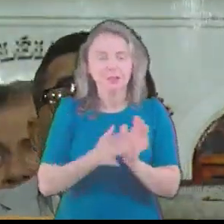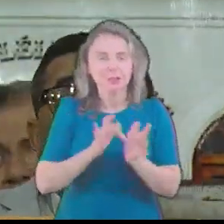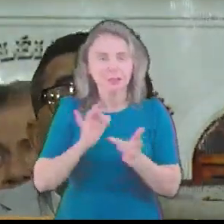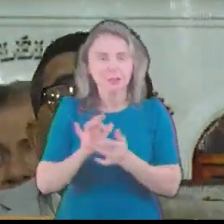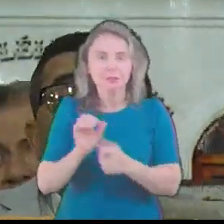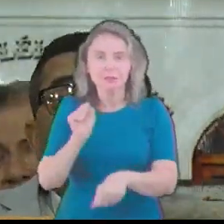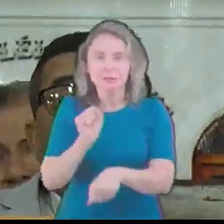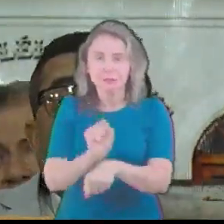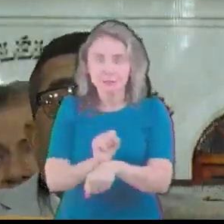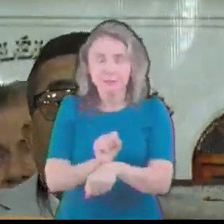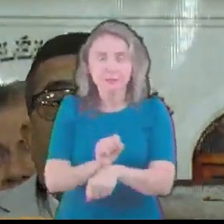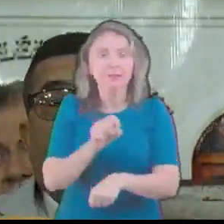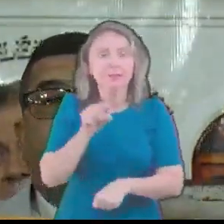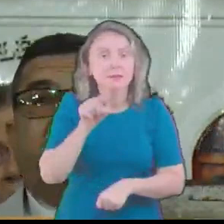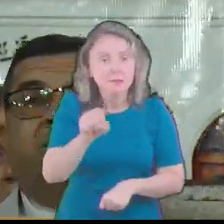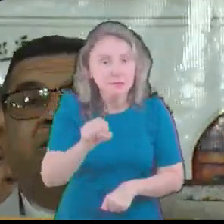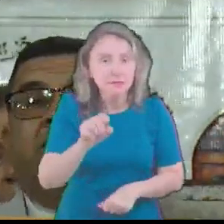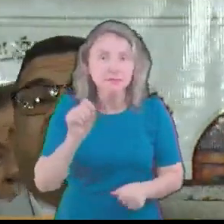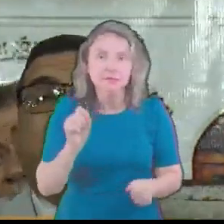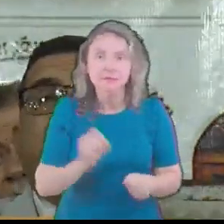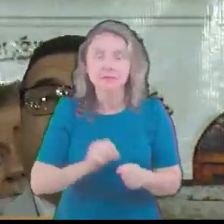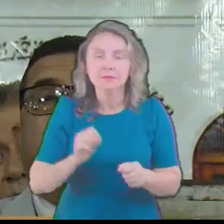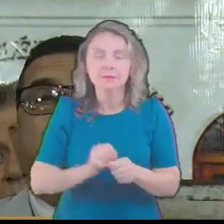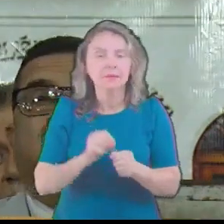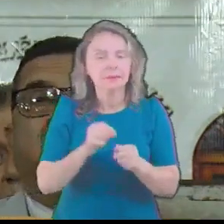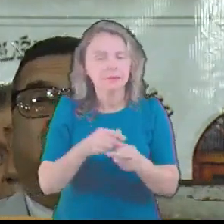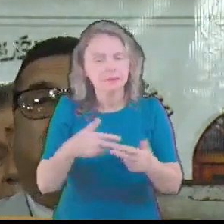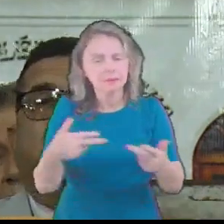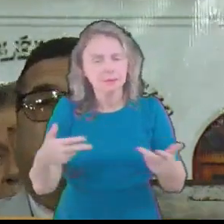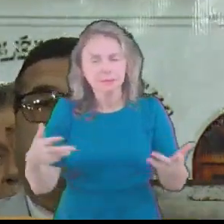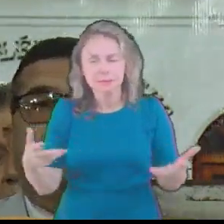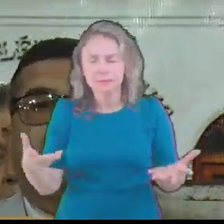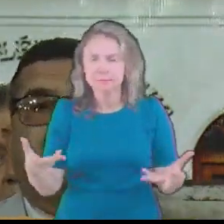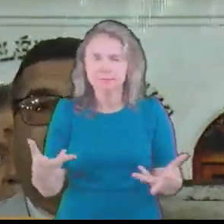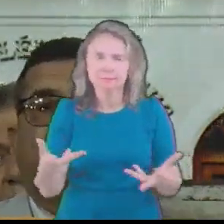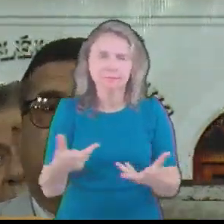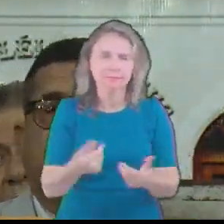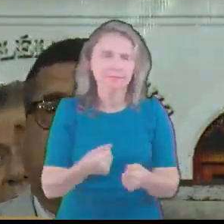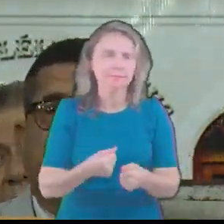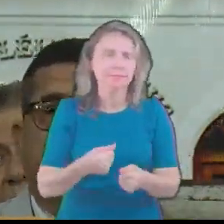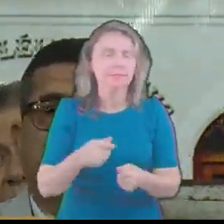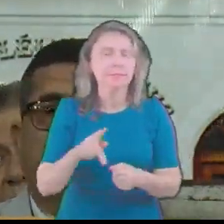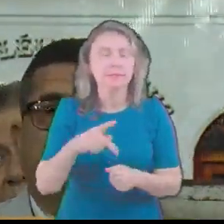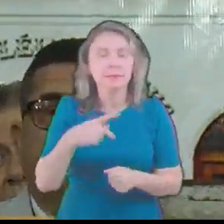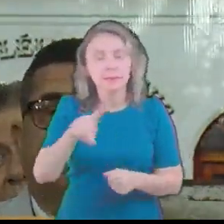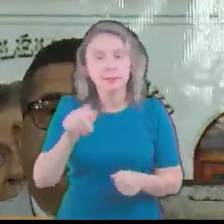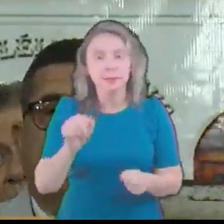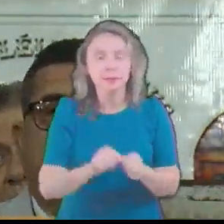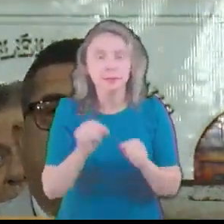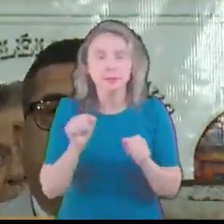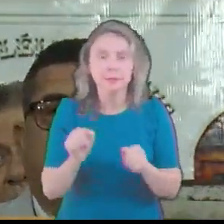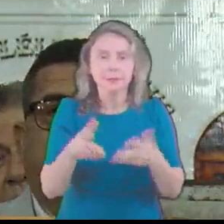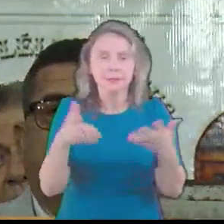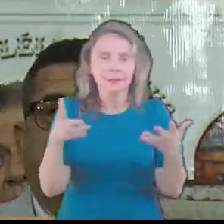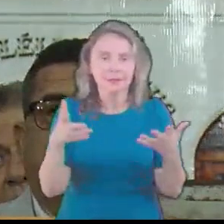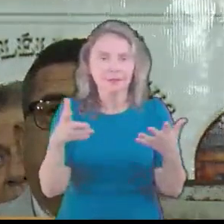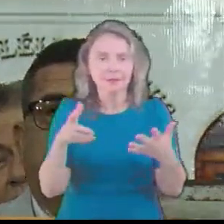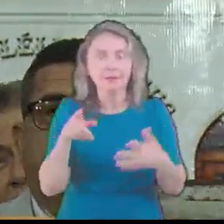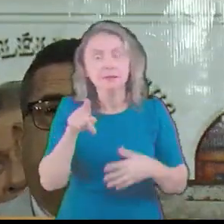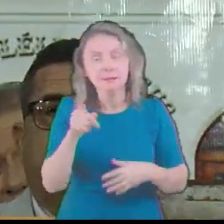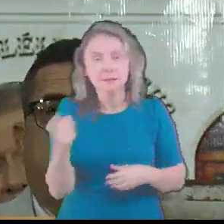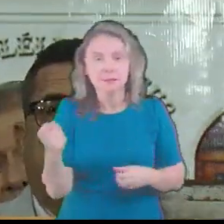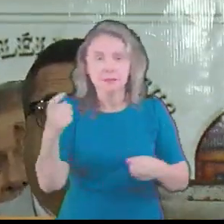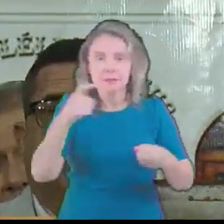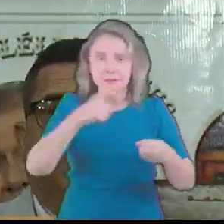faça algo espetacular para que o teu milagre seja contado. Você vai para casa nesta noite,